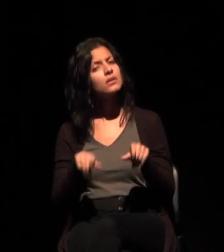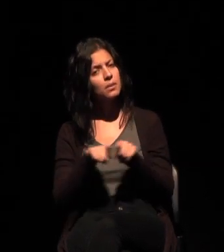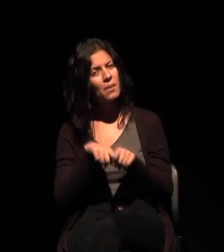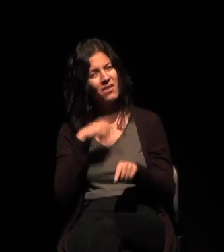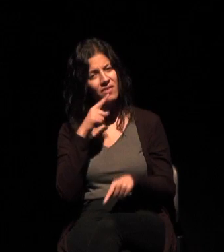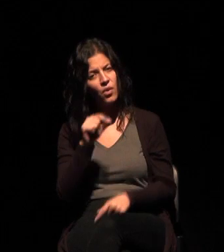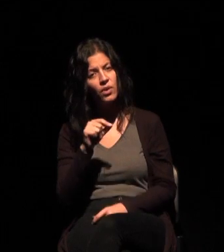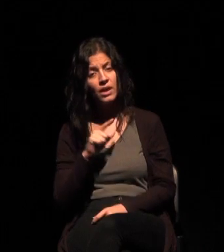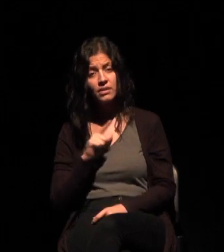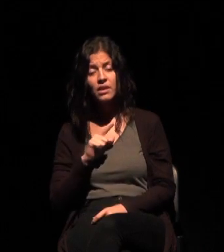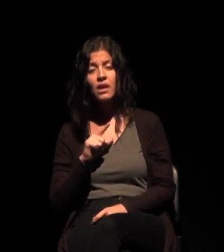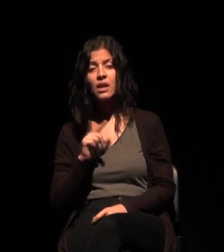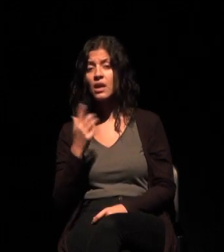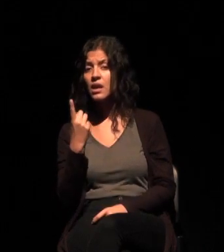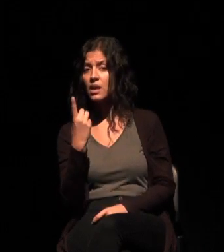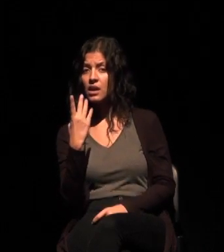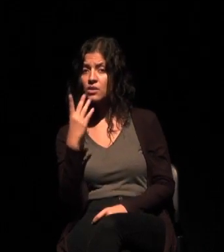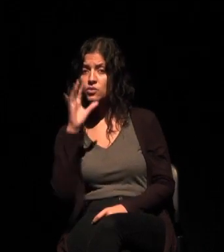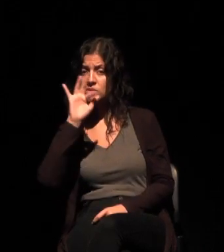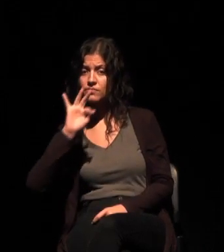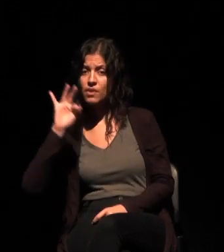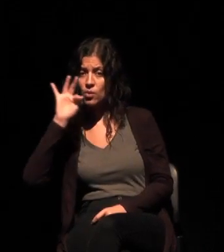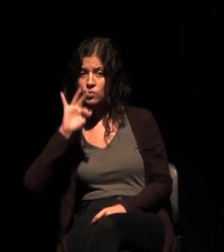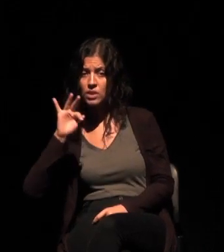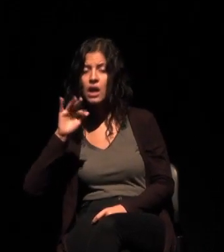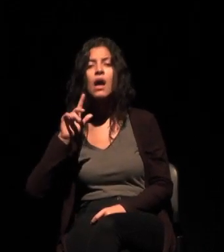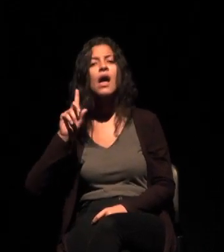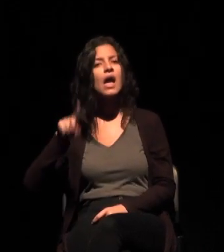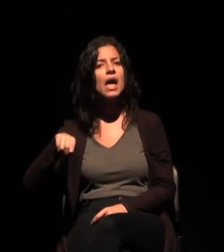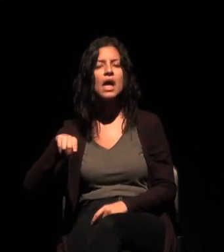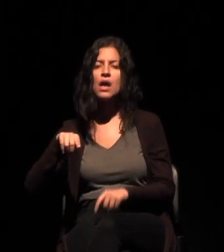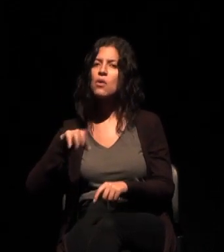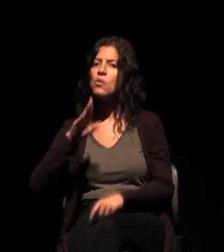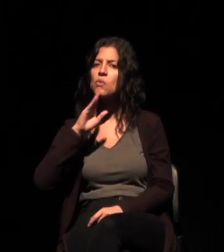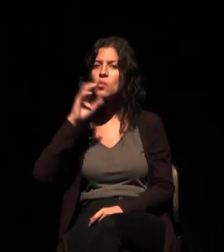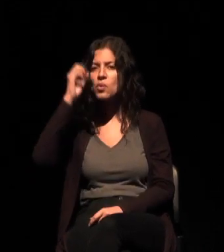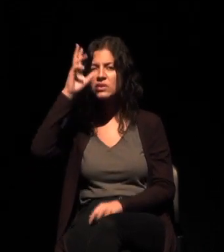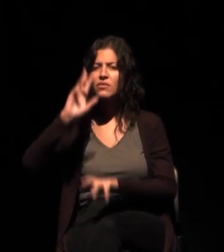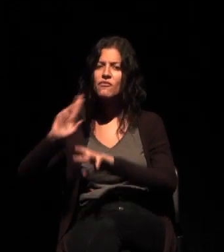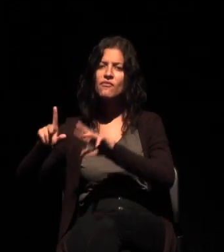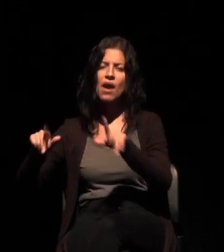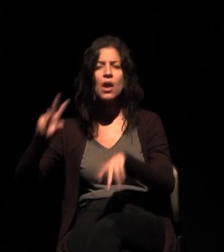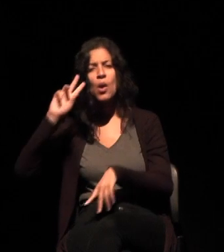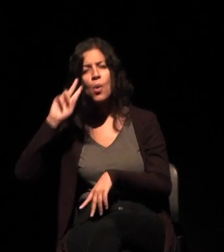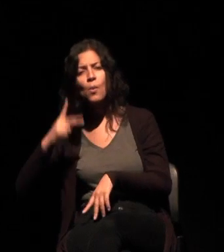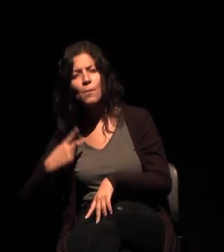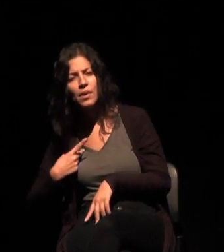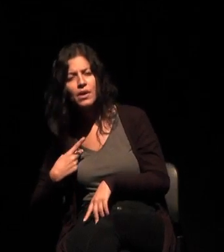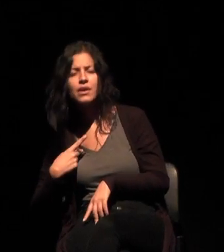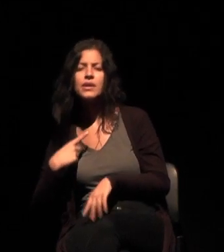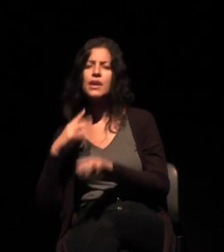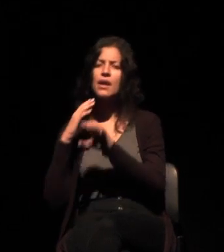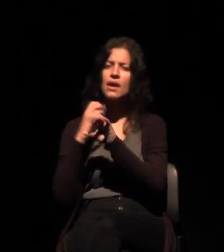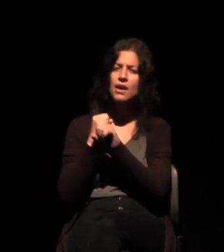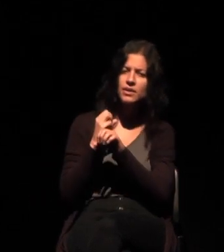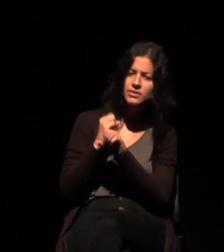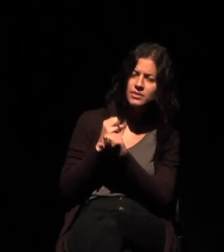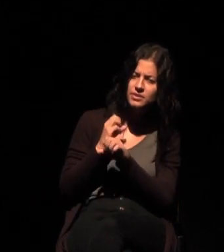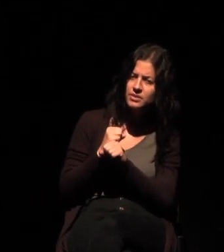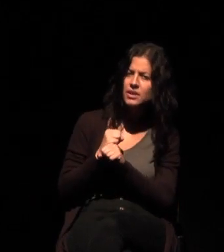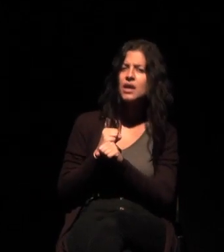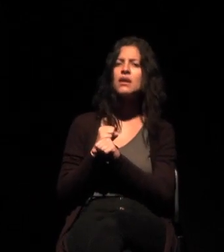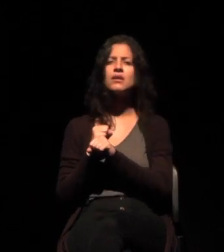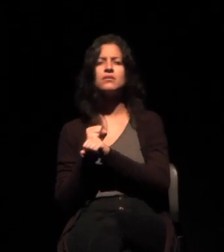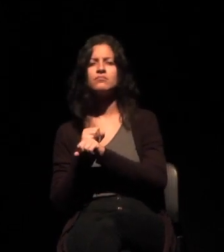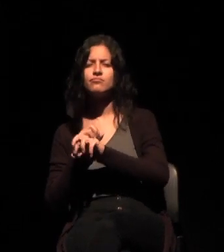faculdades são todas as áreas distintas do conhecimento portanto isto é uma das questões que tivermos em atenção quando participa de tecnologia